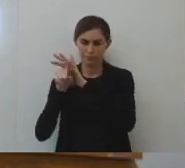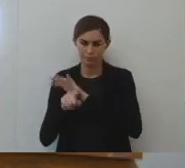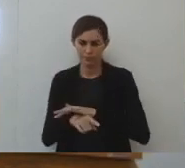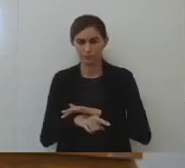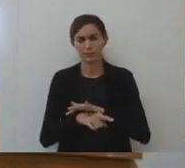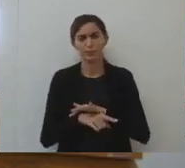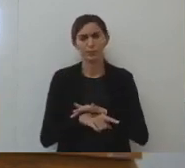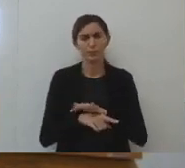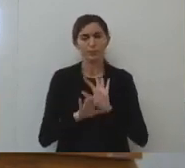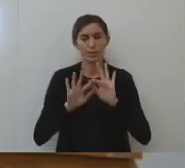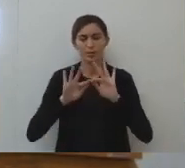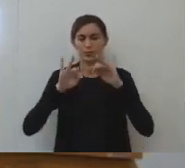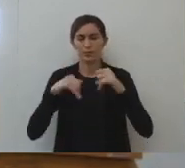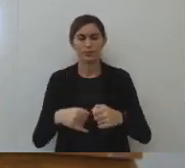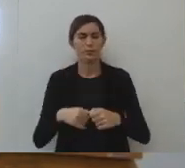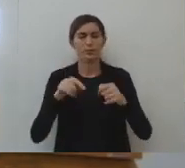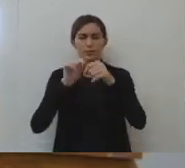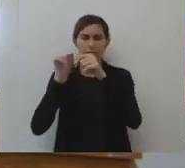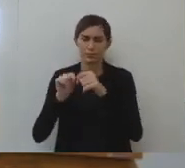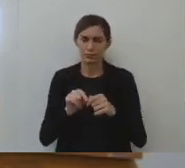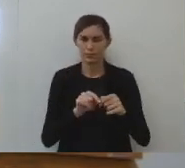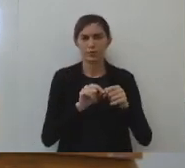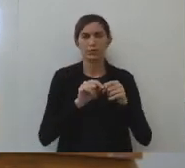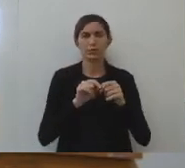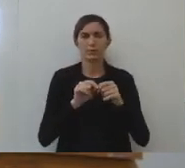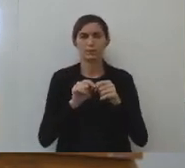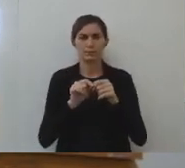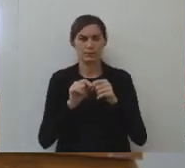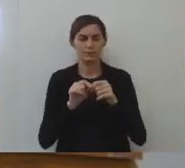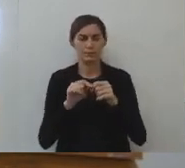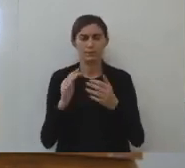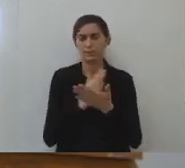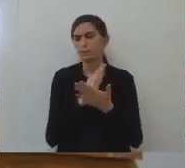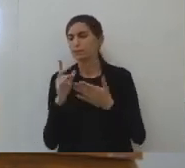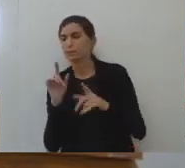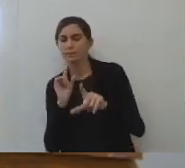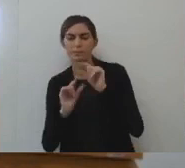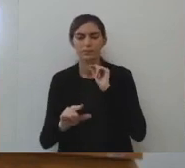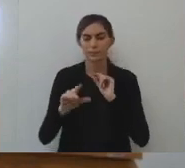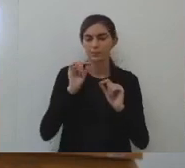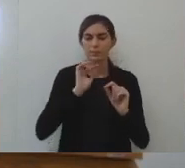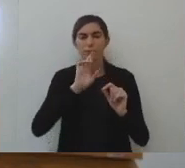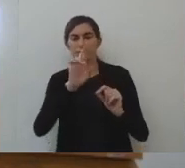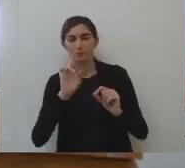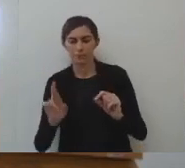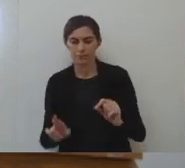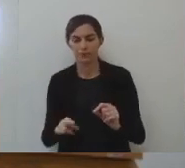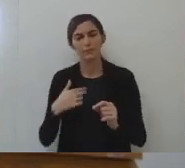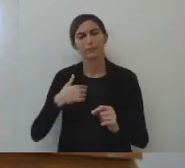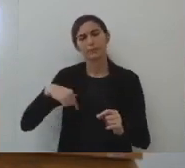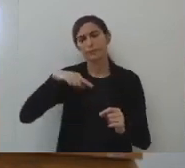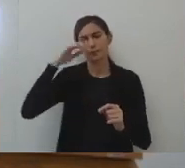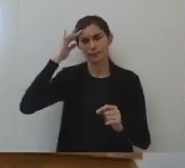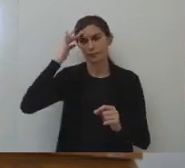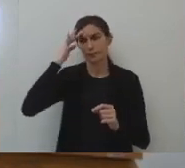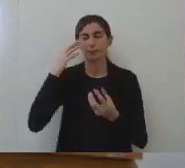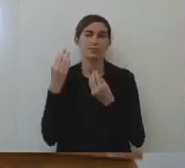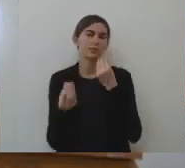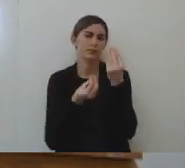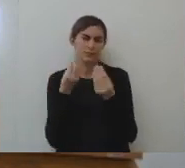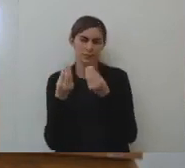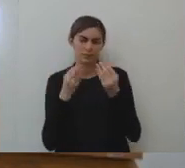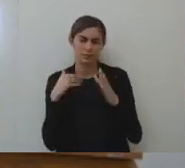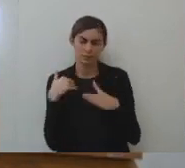fatos. Por fim, fazer a proposição de alternativas. Eu estou repetindo para que a gente possa entender como é